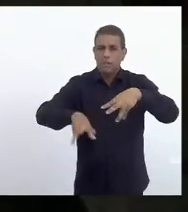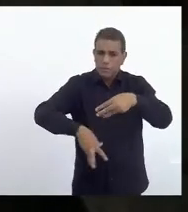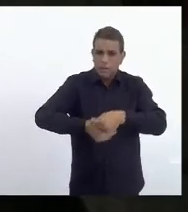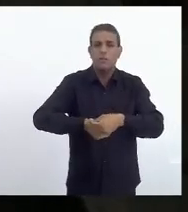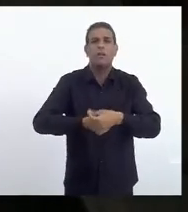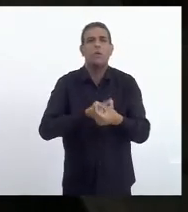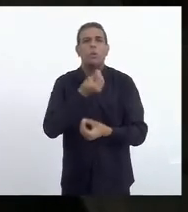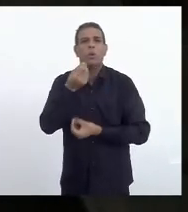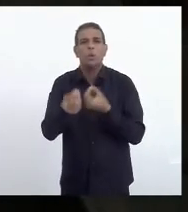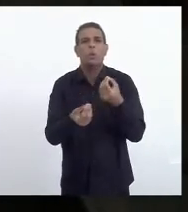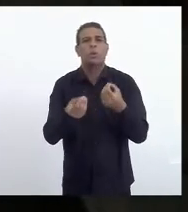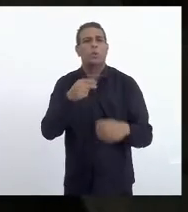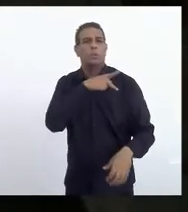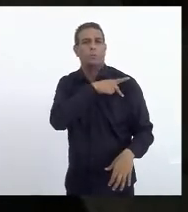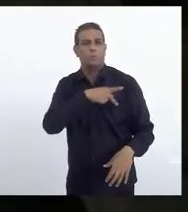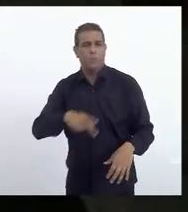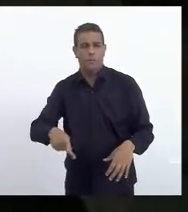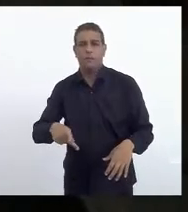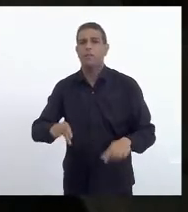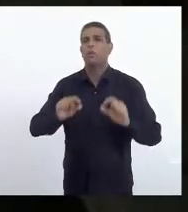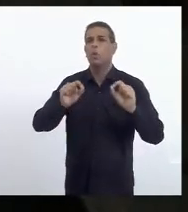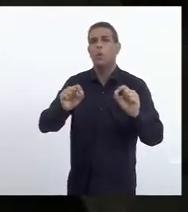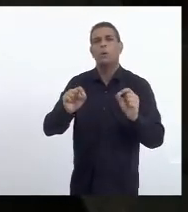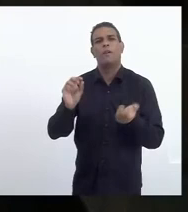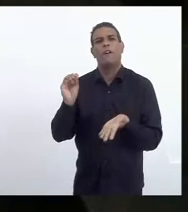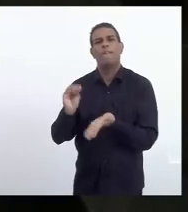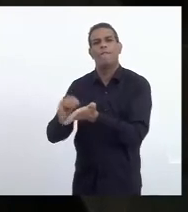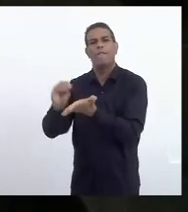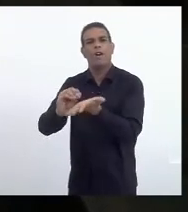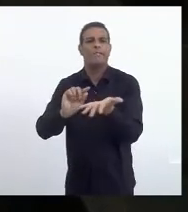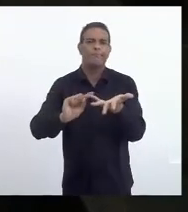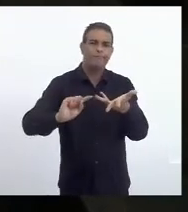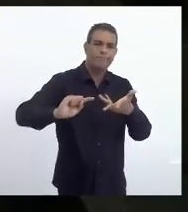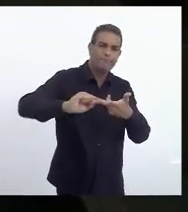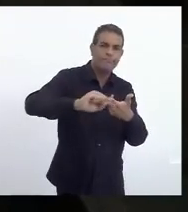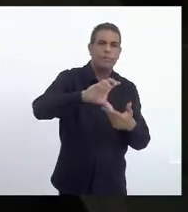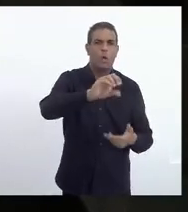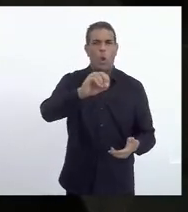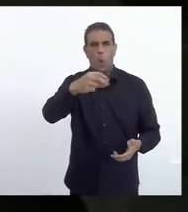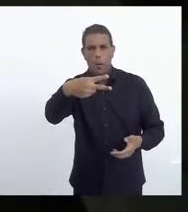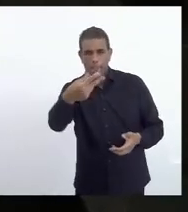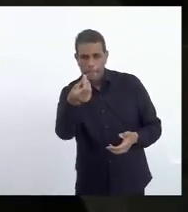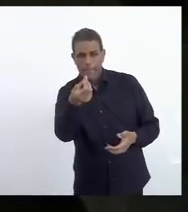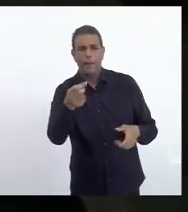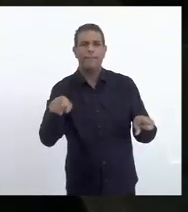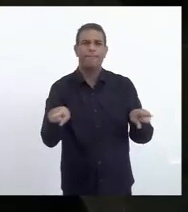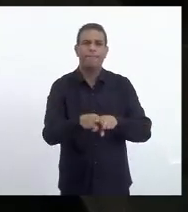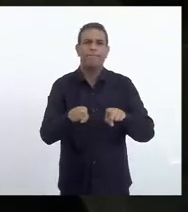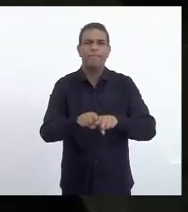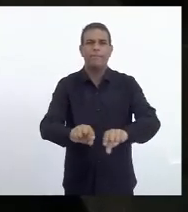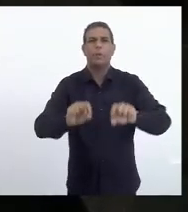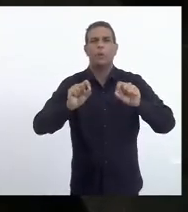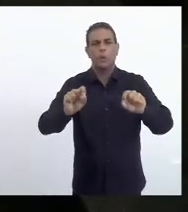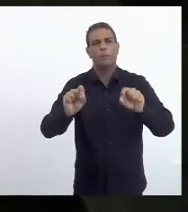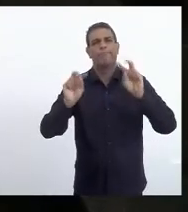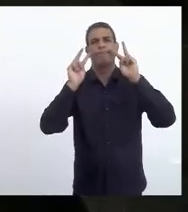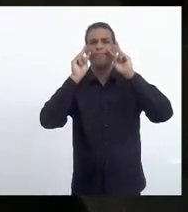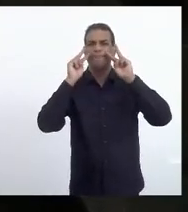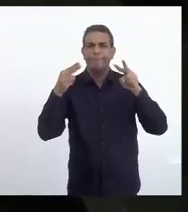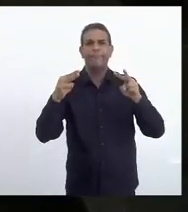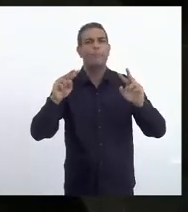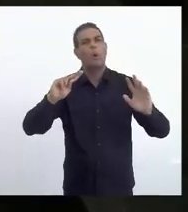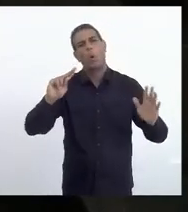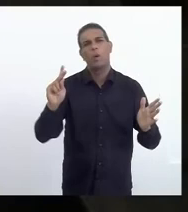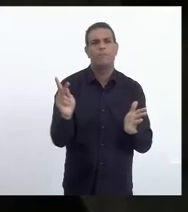em relação ao presidente da república não foi apenas a ausência da Cópia 26 mas foi foi